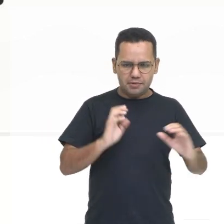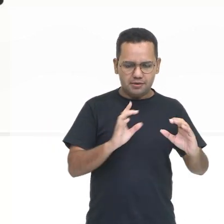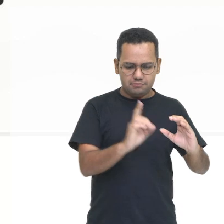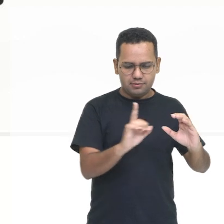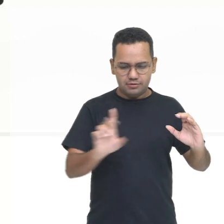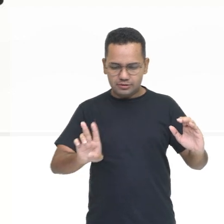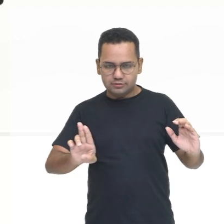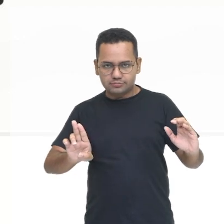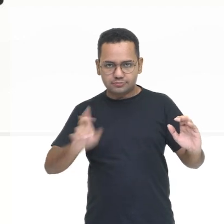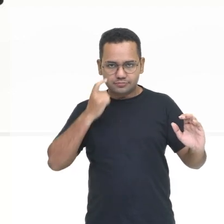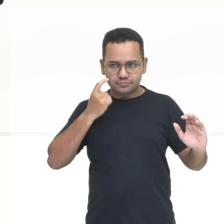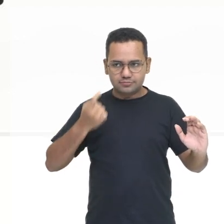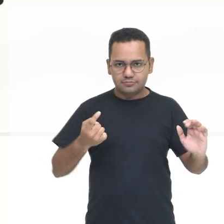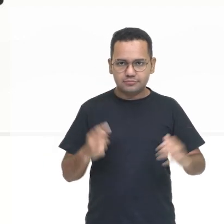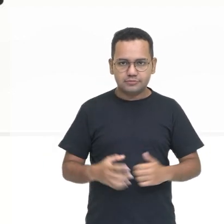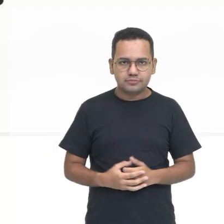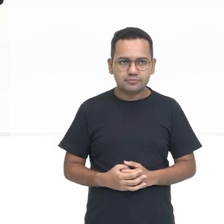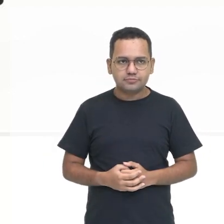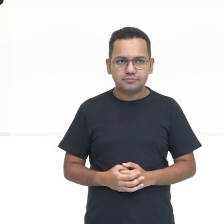unidade.